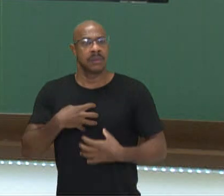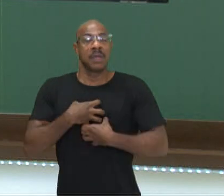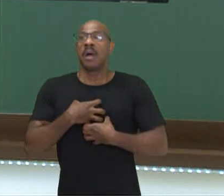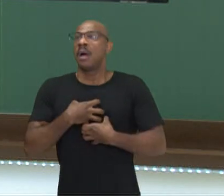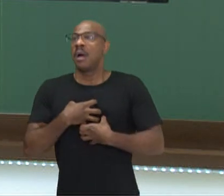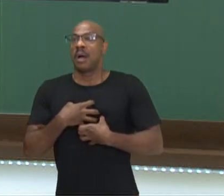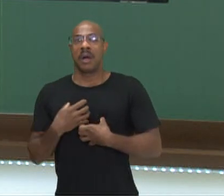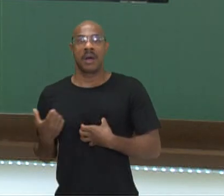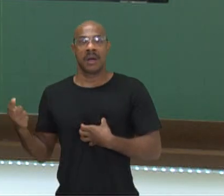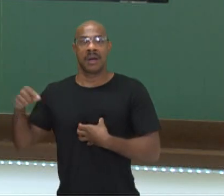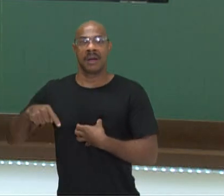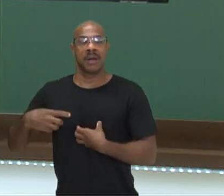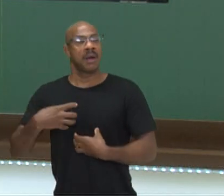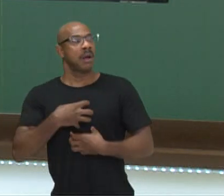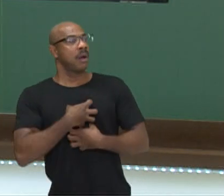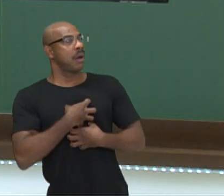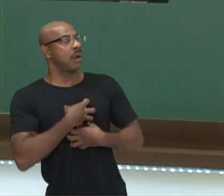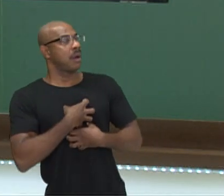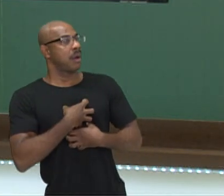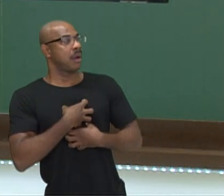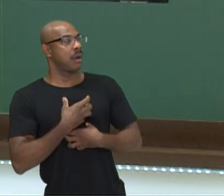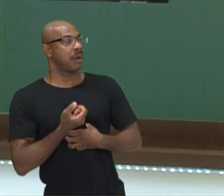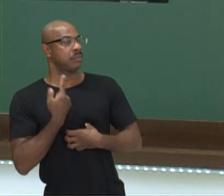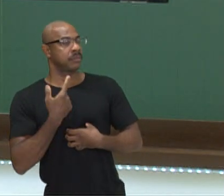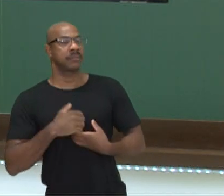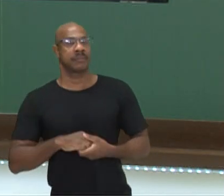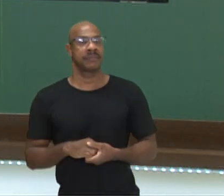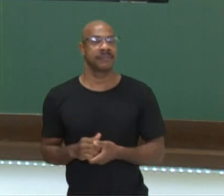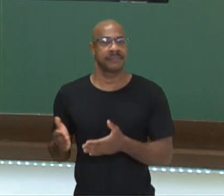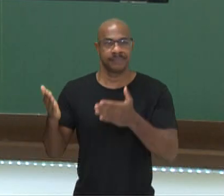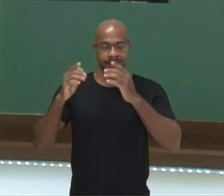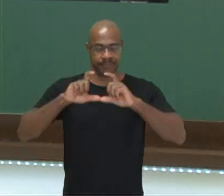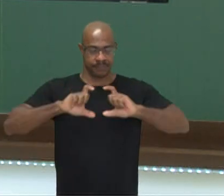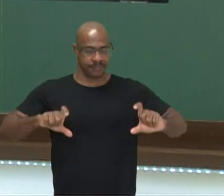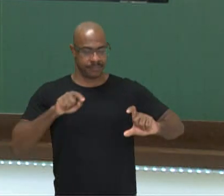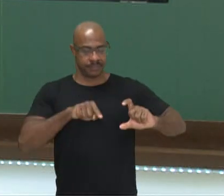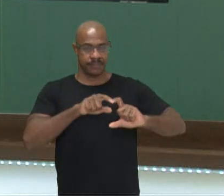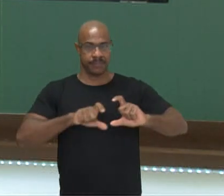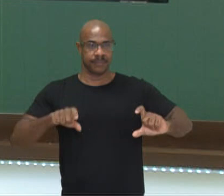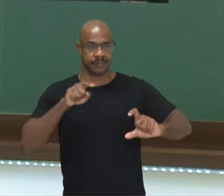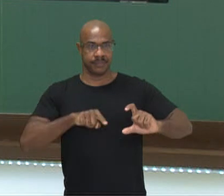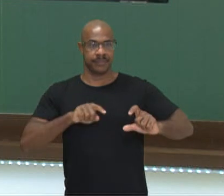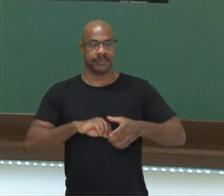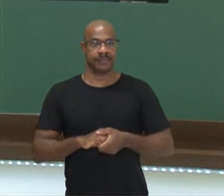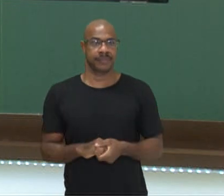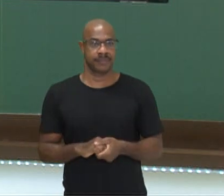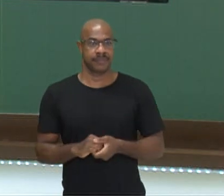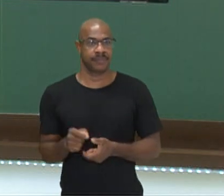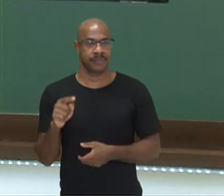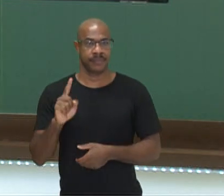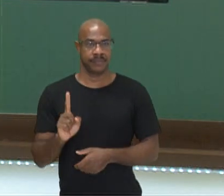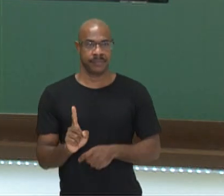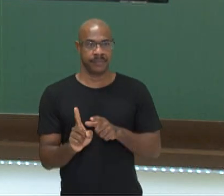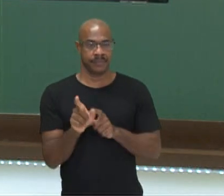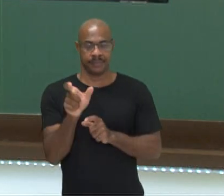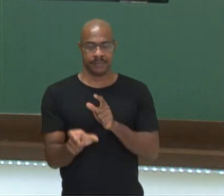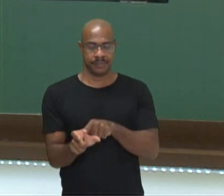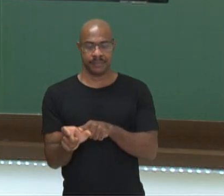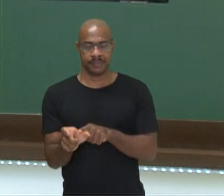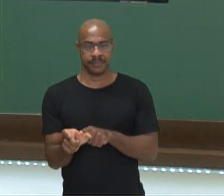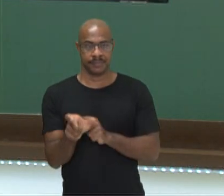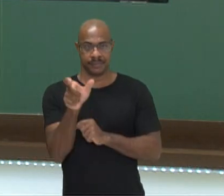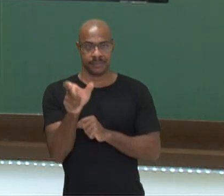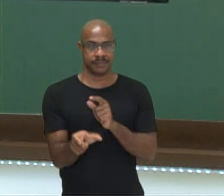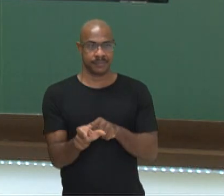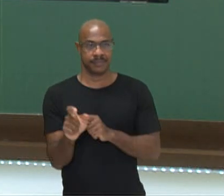está ouvindo. Na sequência, o outro personagem começa a conversar. Nós temos